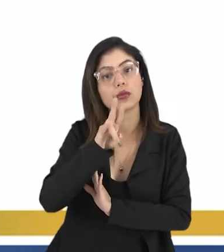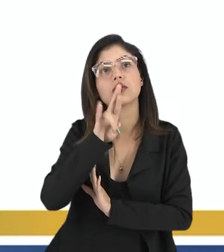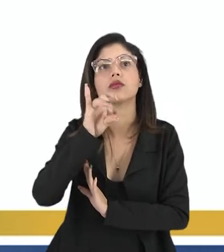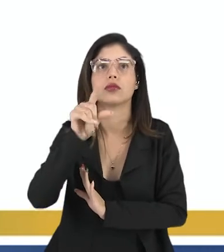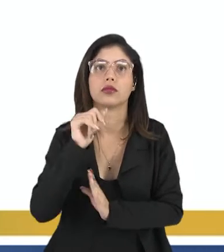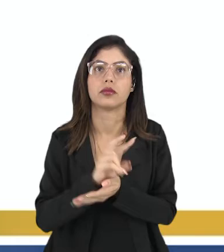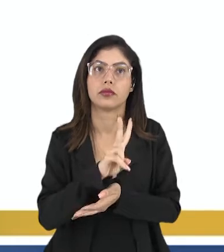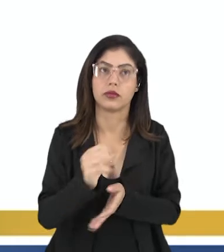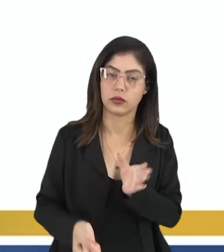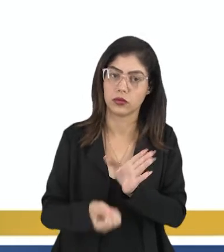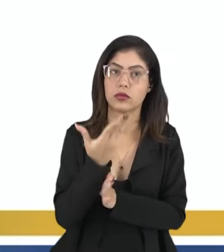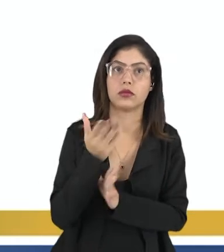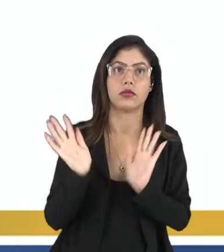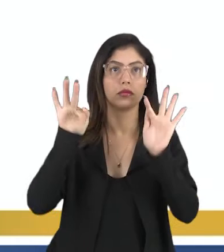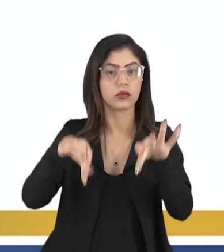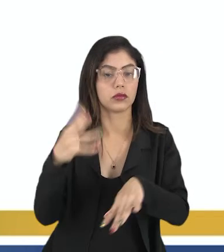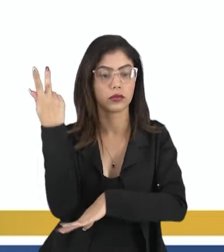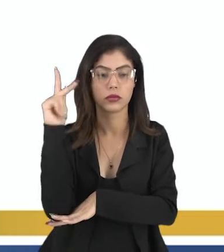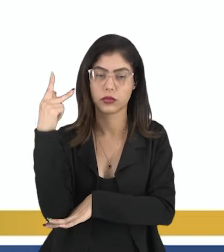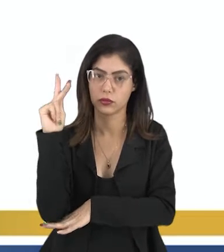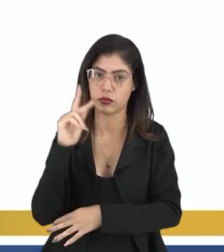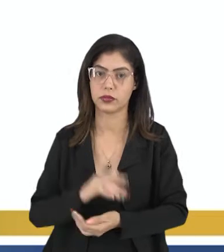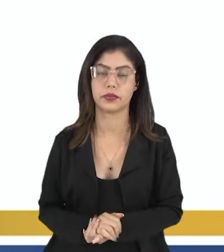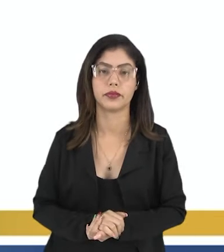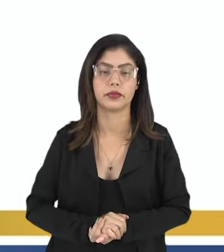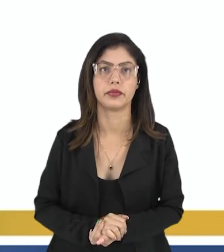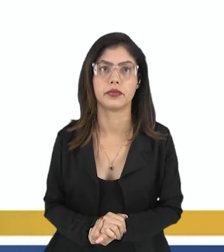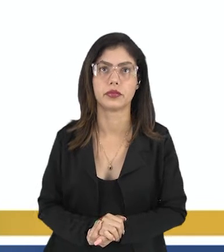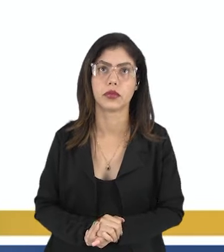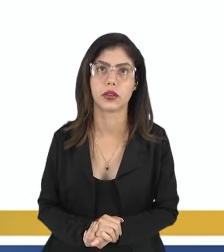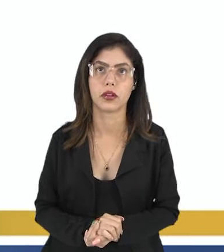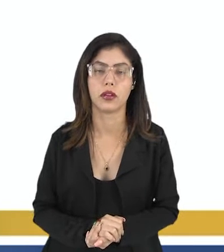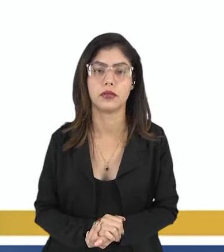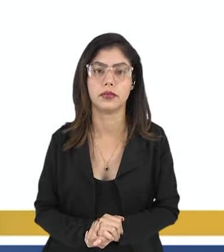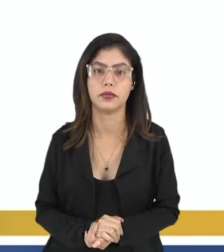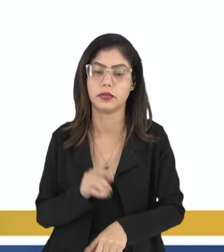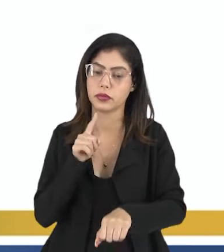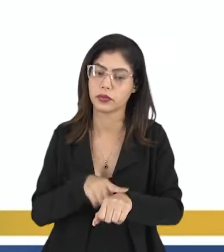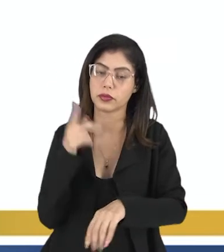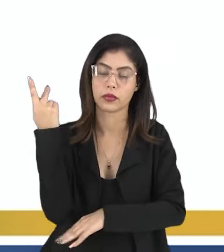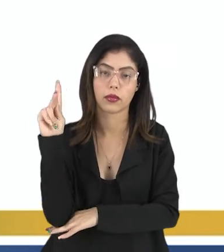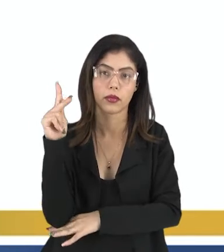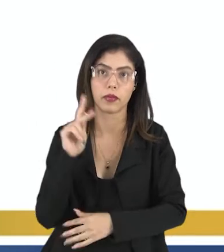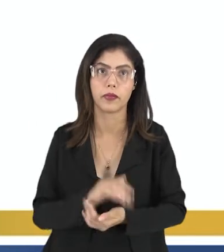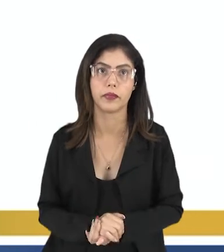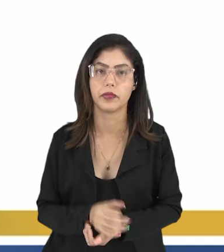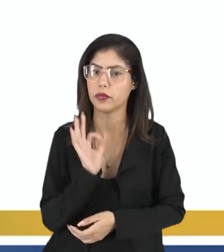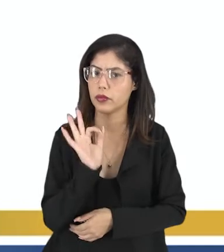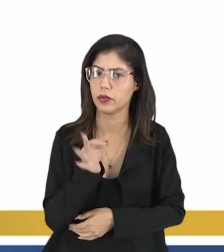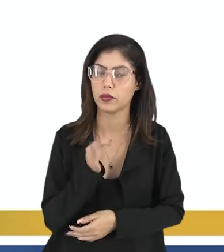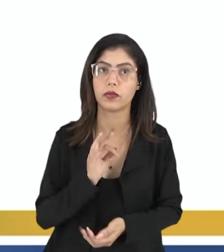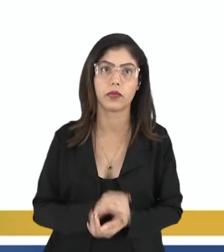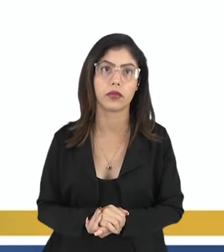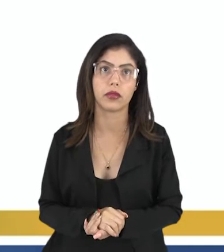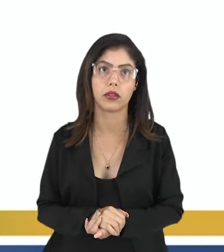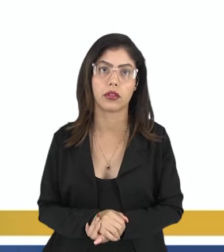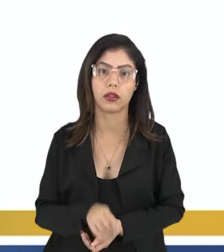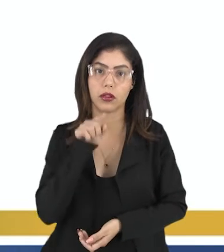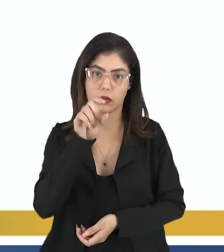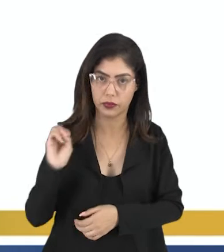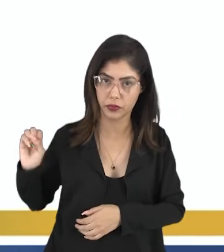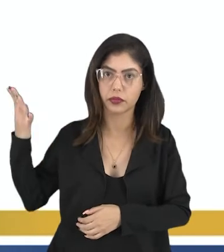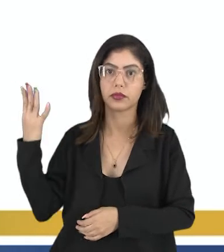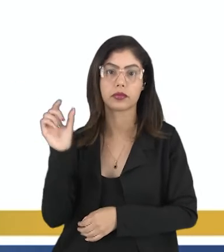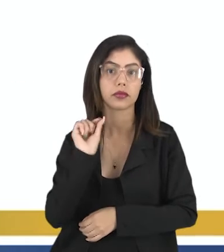montante, por sua vez, no fim do T período, ou do tempo período, certo? E aí,